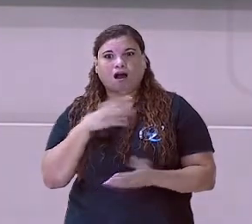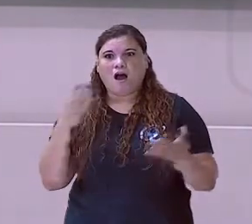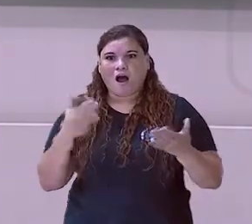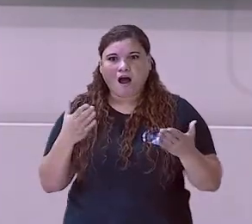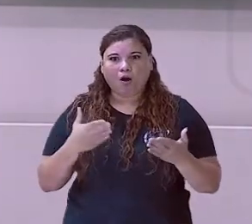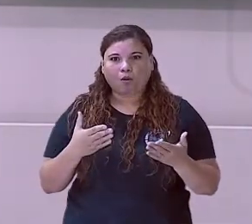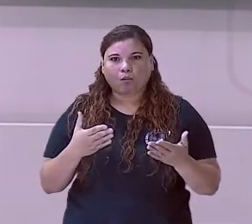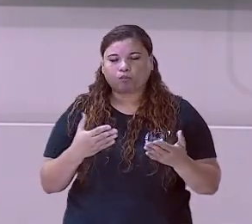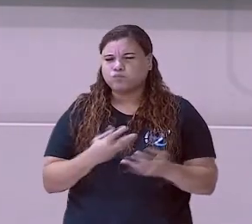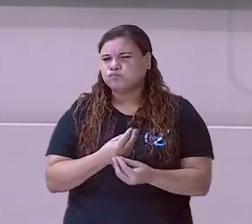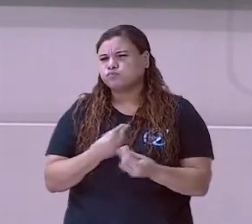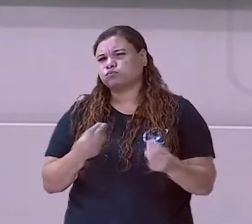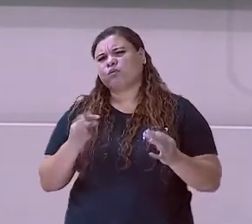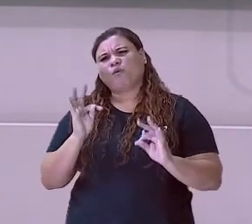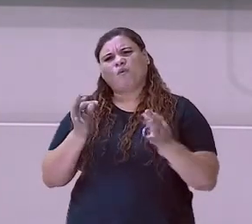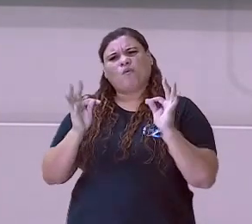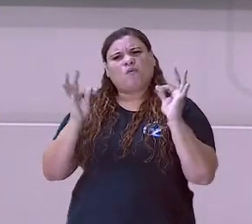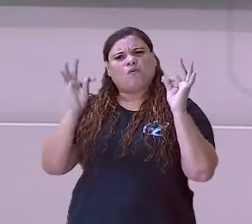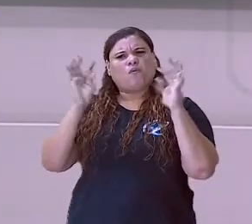N